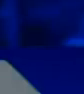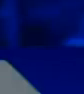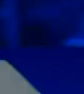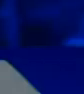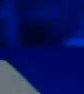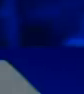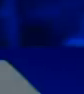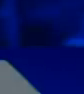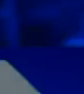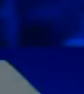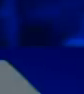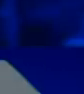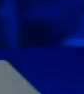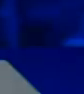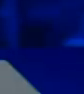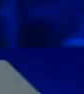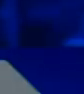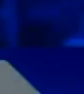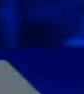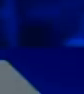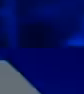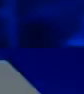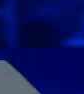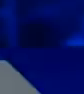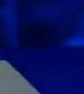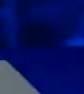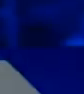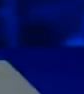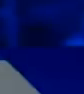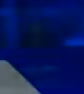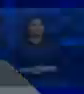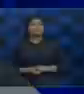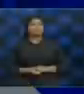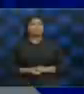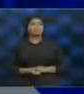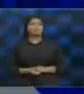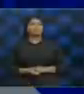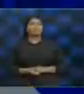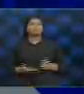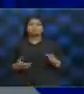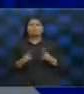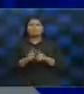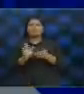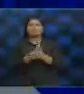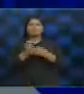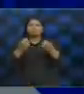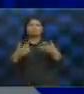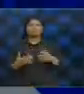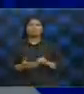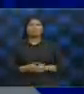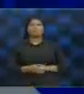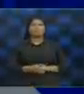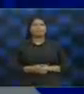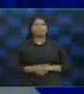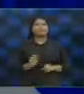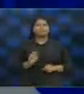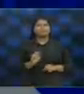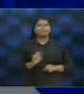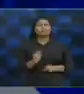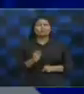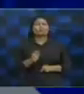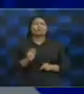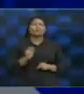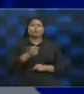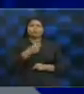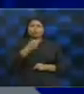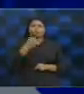ao cargo do governo federal. Equação perversa. Ainda assim, vou dar alguns números. Um dos seus companheiros de jornada em segundo